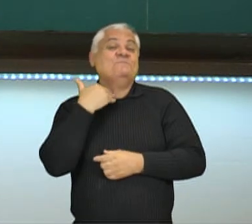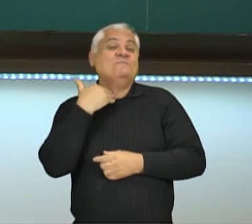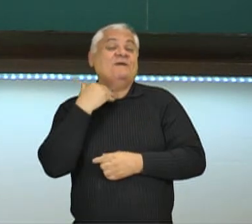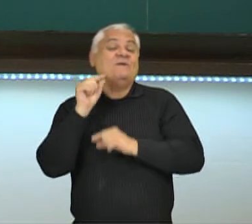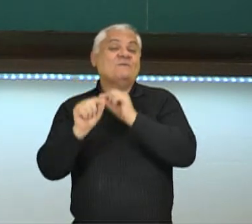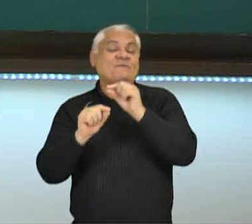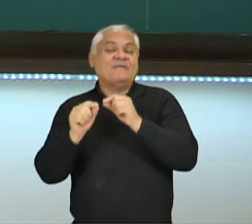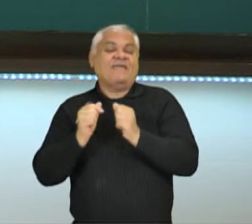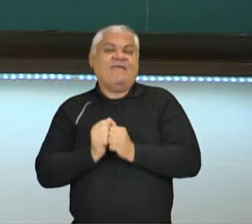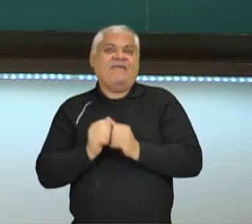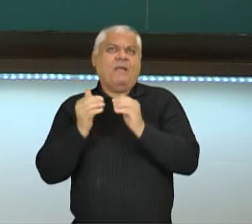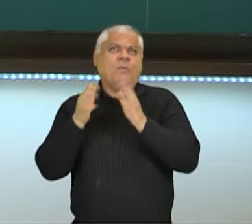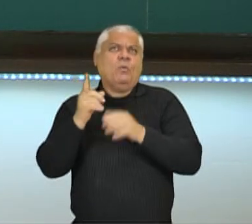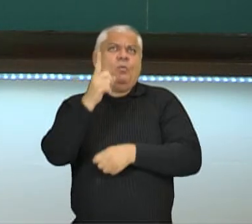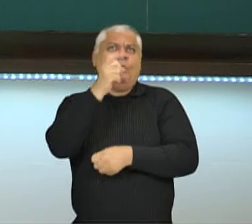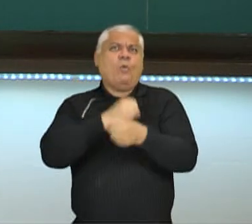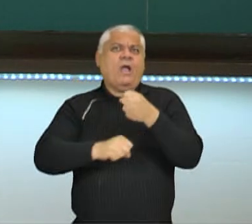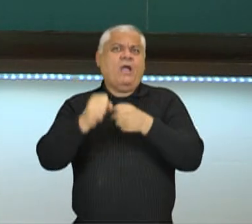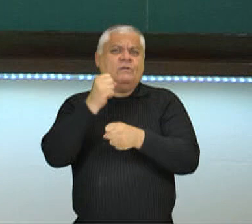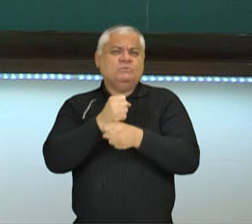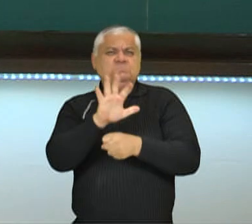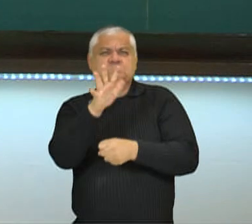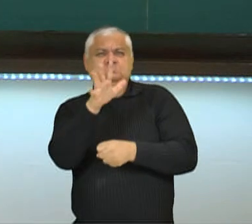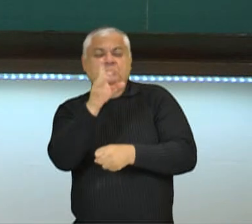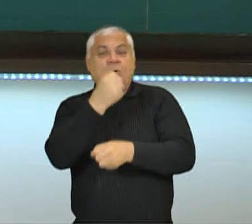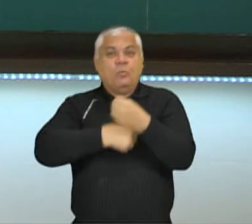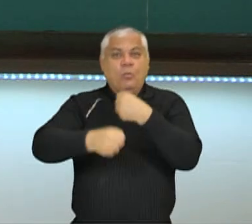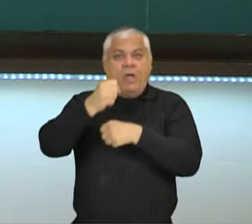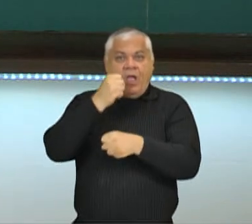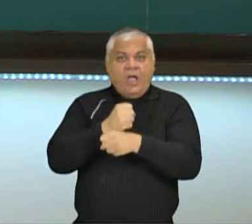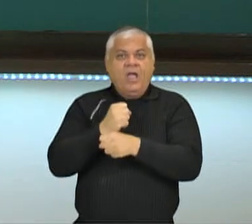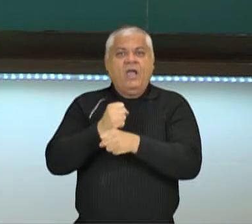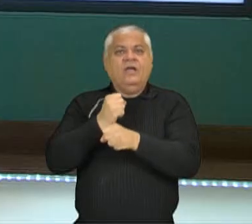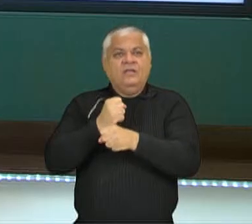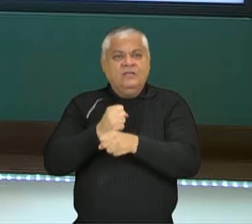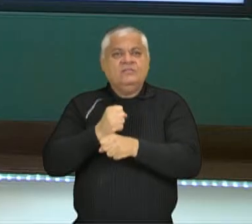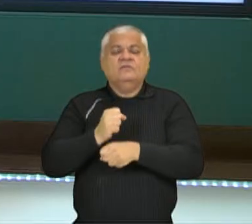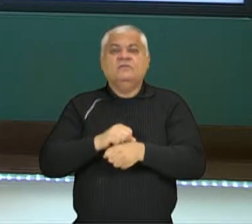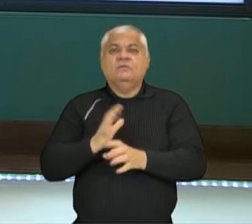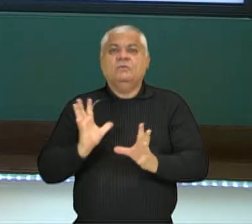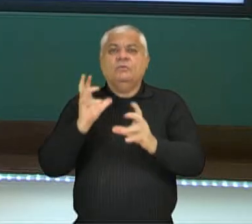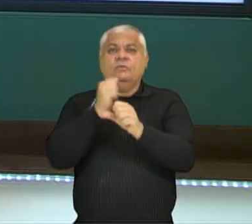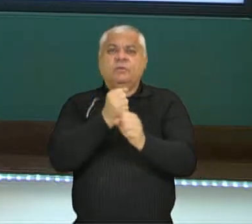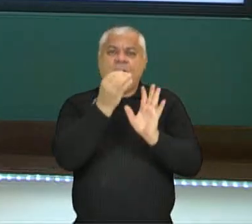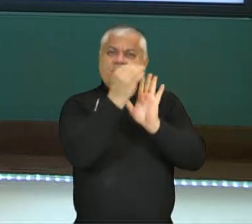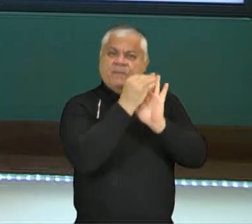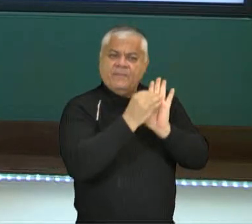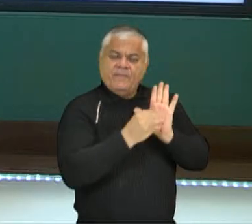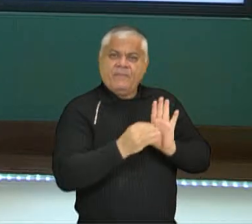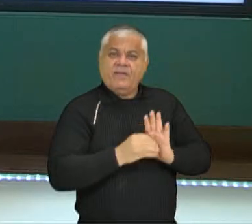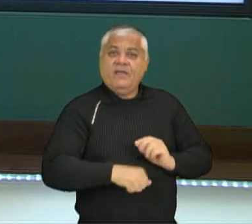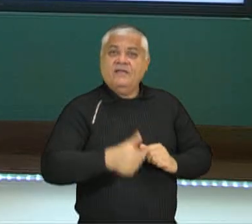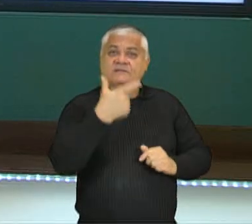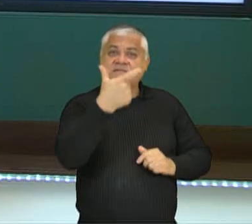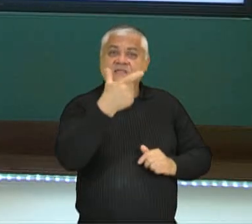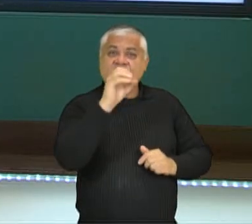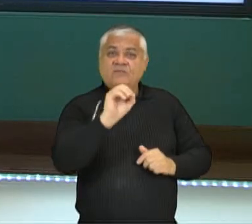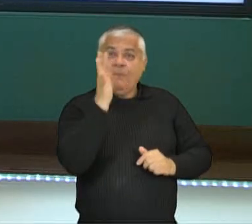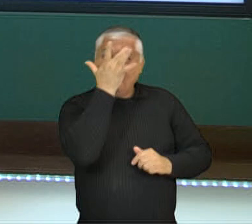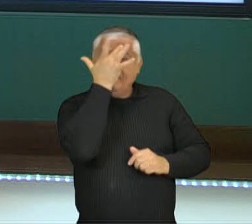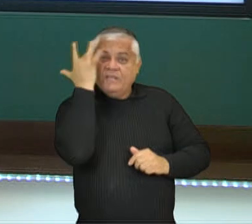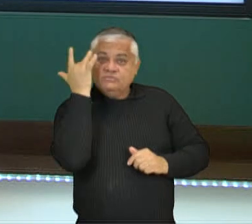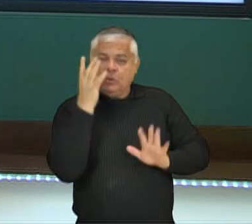Esse banco, ele foi aberto há um ano atrás, mais ou menos, e ele possui em torno de 120 clientes,